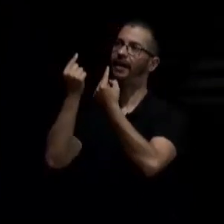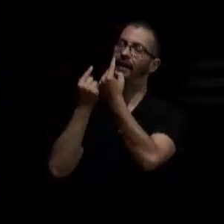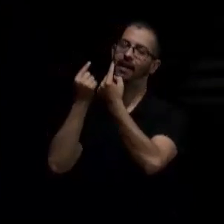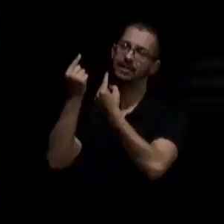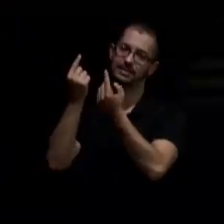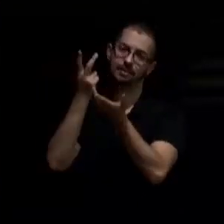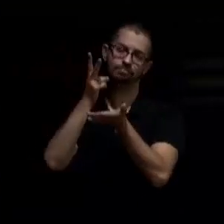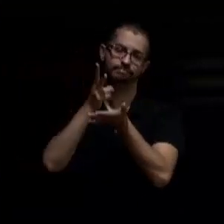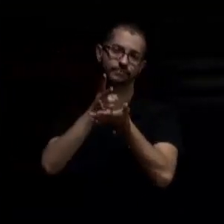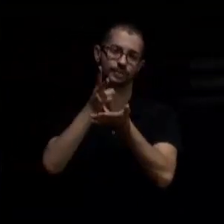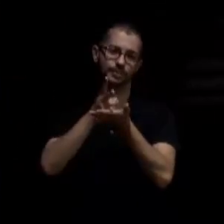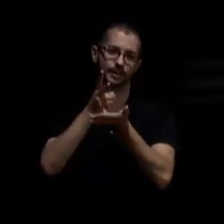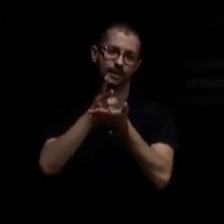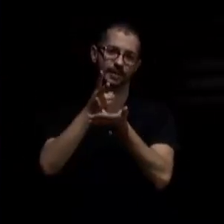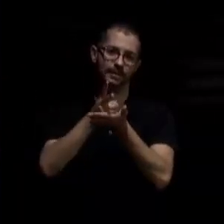permanência.